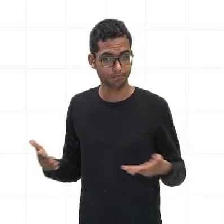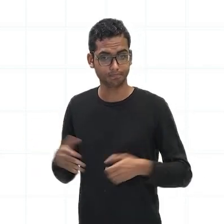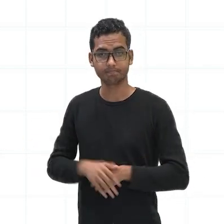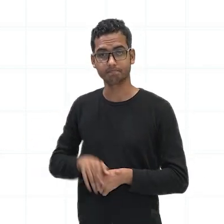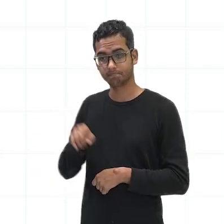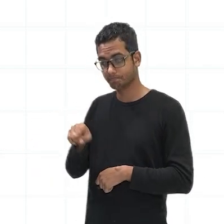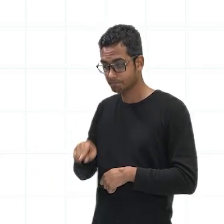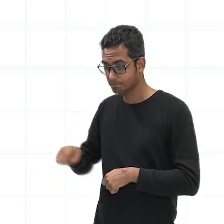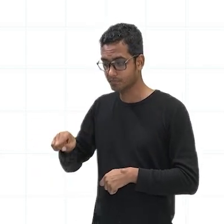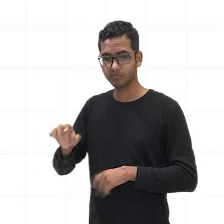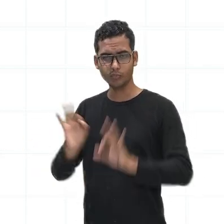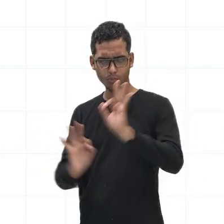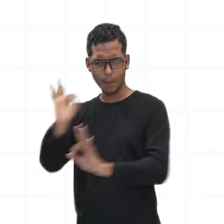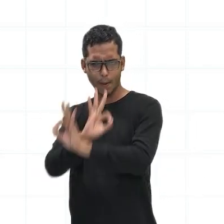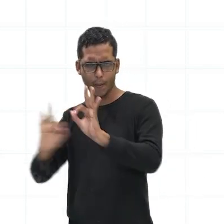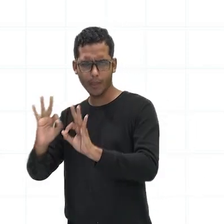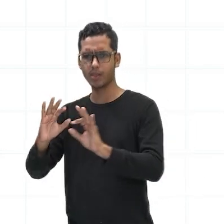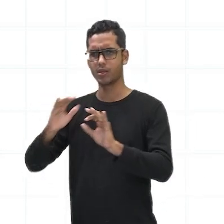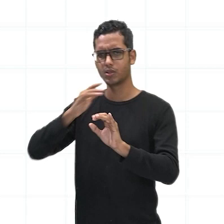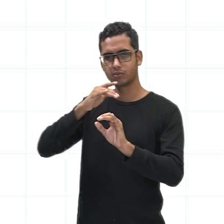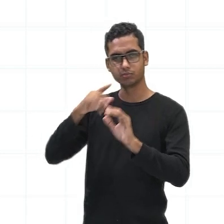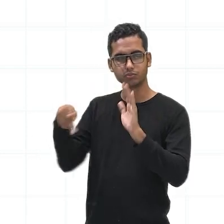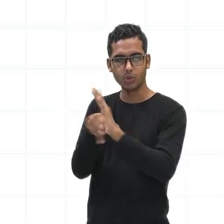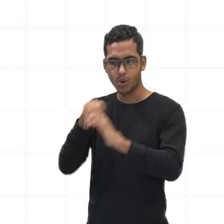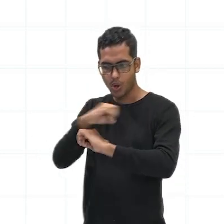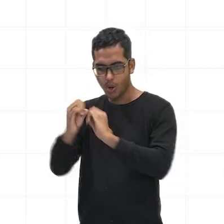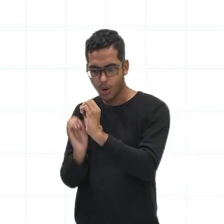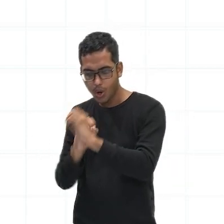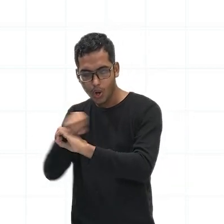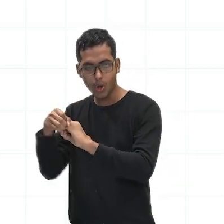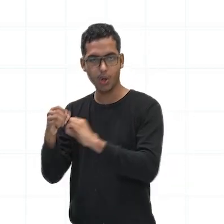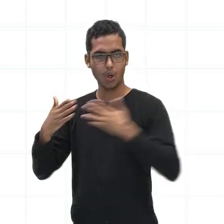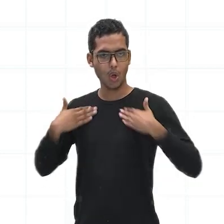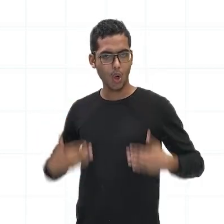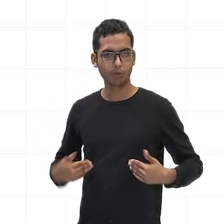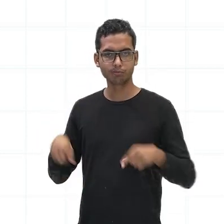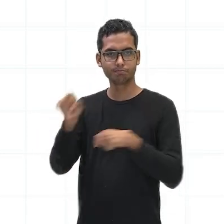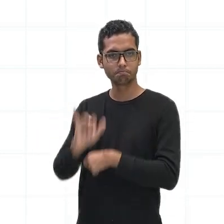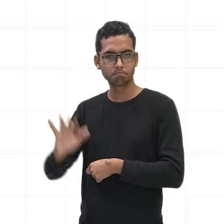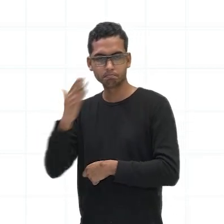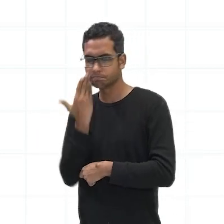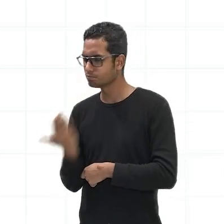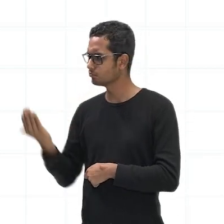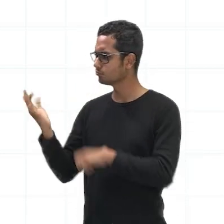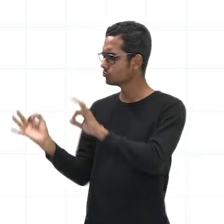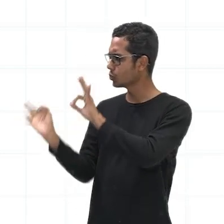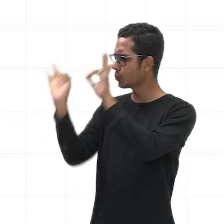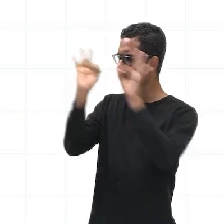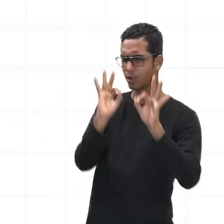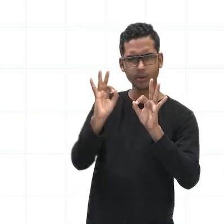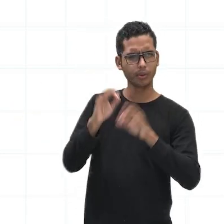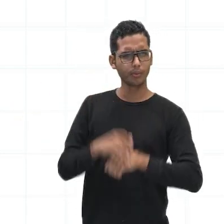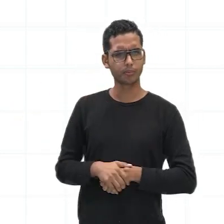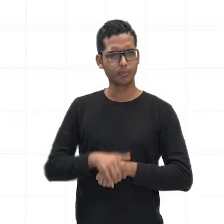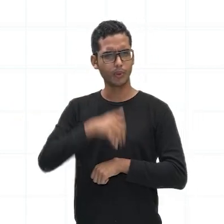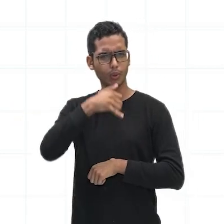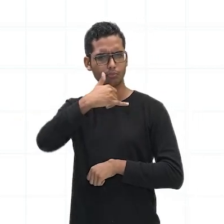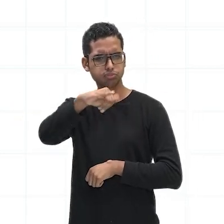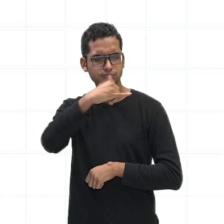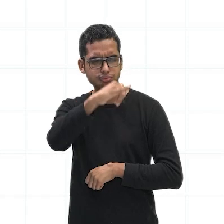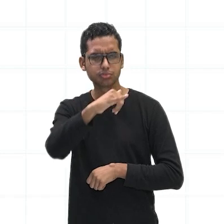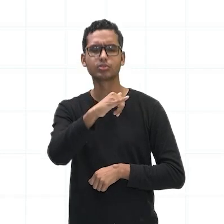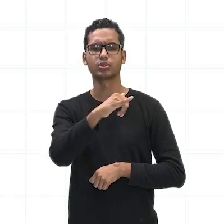das partículas e das moléculas de um corpo. Nessas imagens, você está observando a energia térmica, a gente está falando o quê? Que